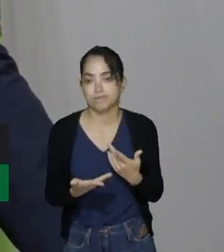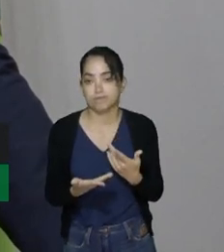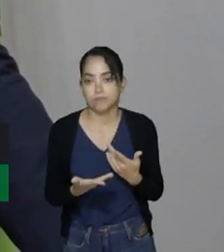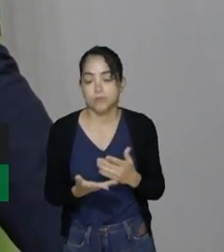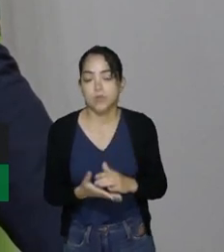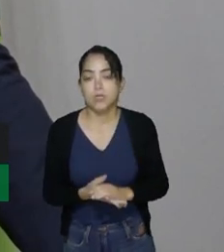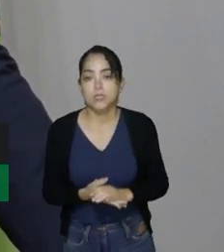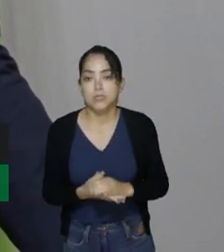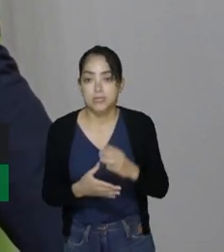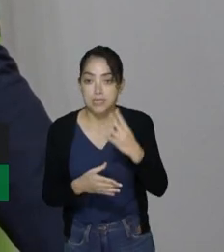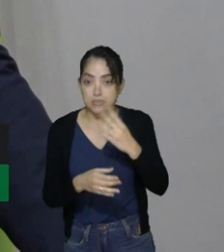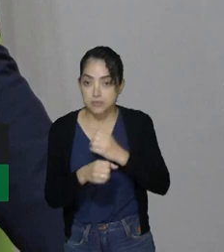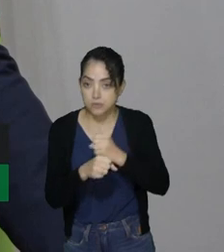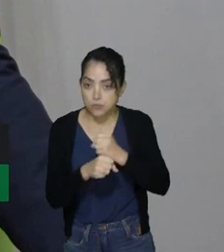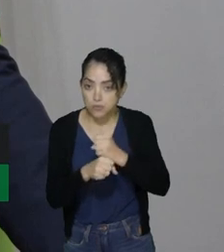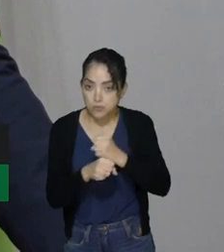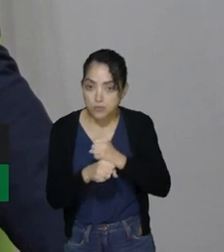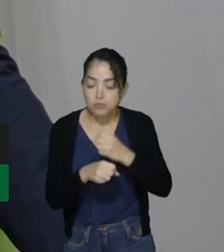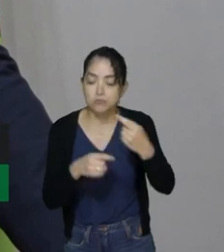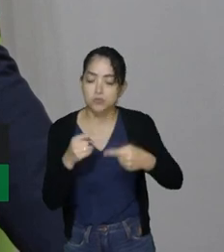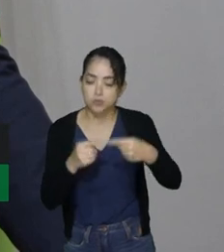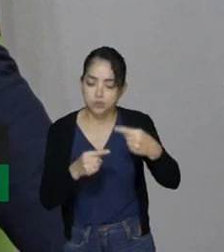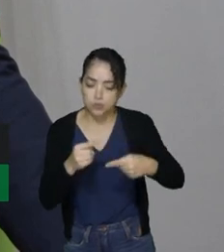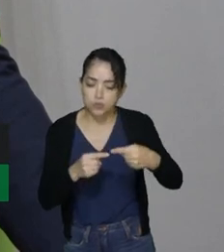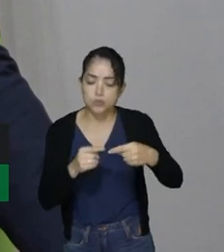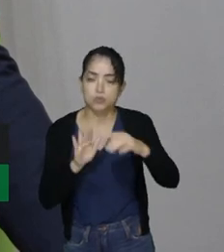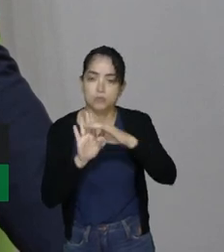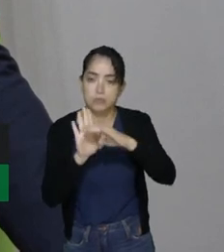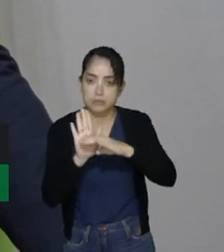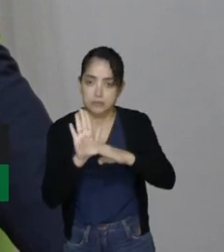Nesses 4 anos discutimos matérias